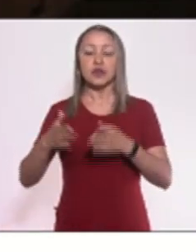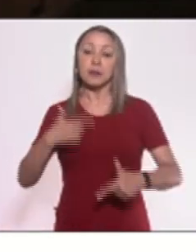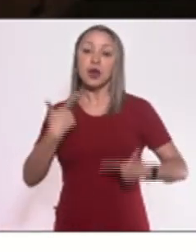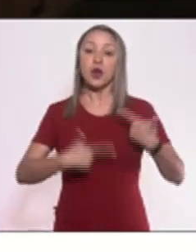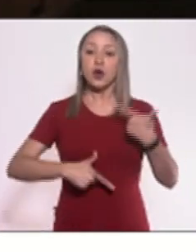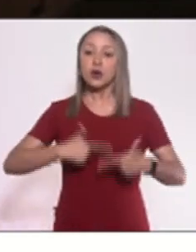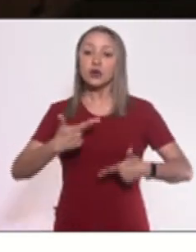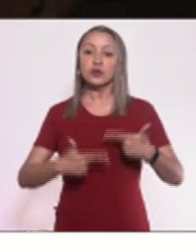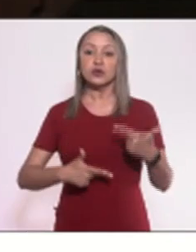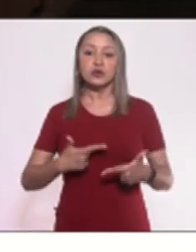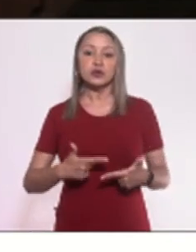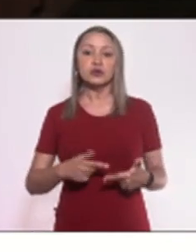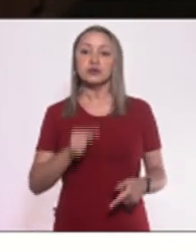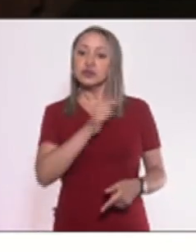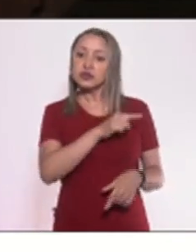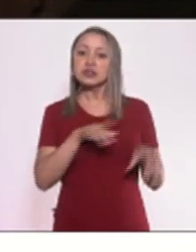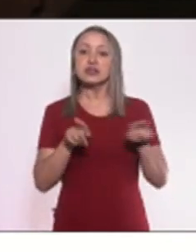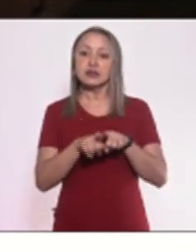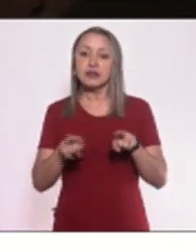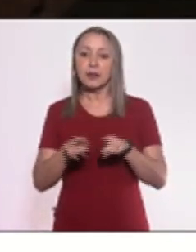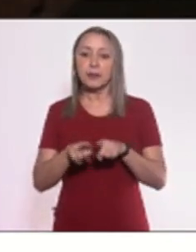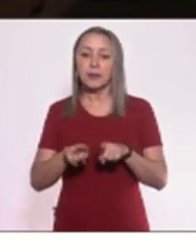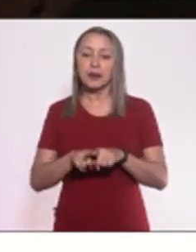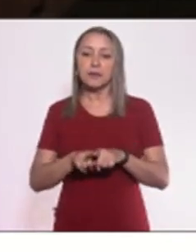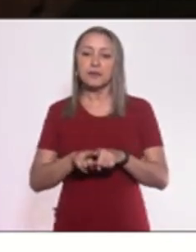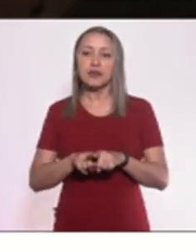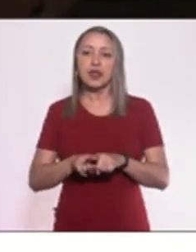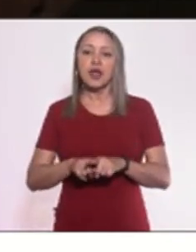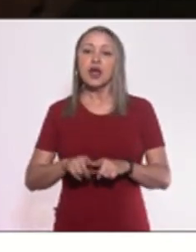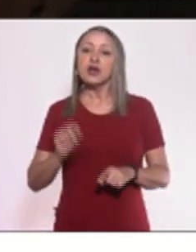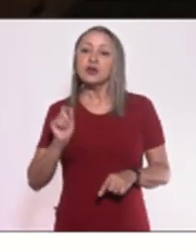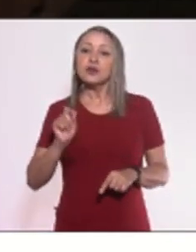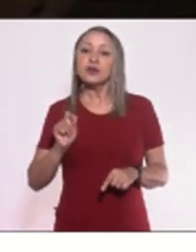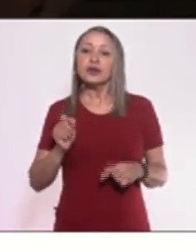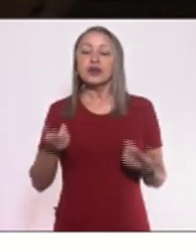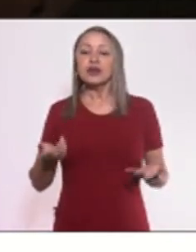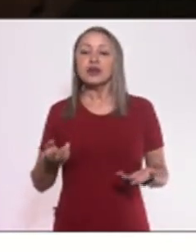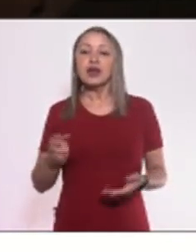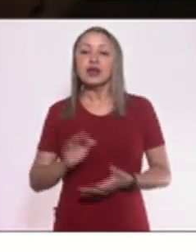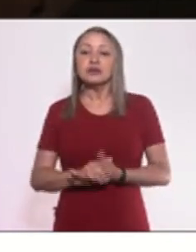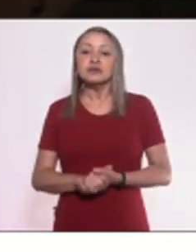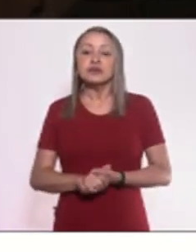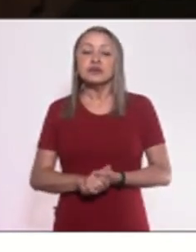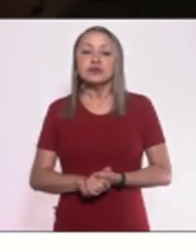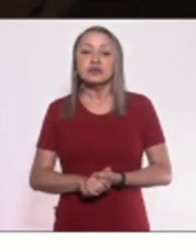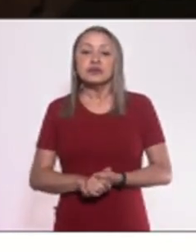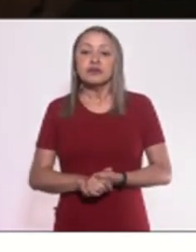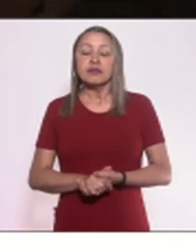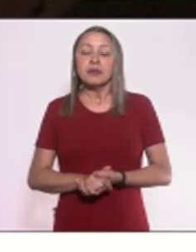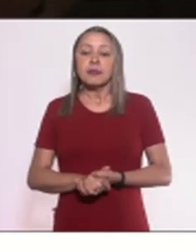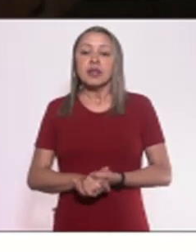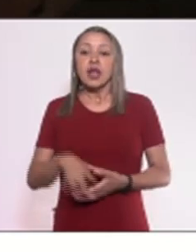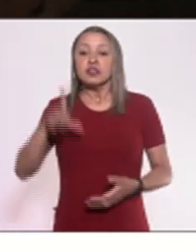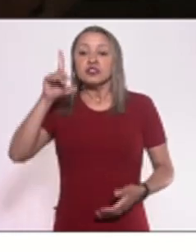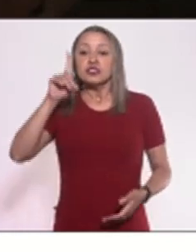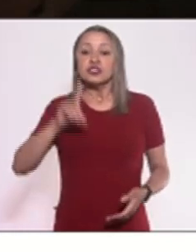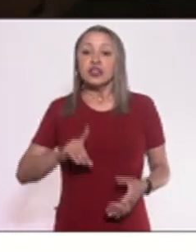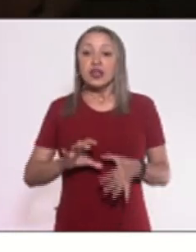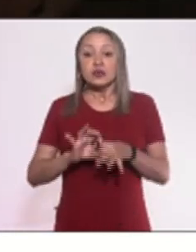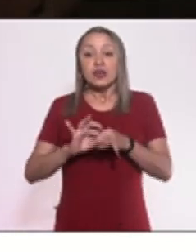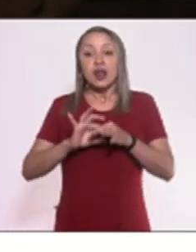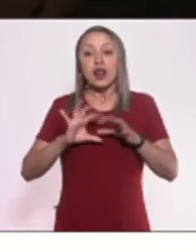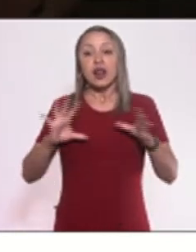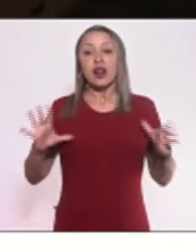luto pela sua. E o que é imunidade? É nós termos direito